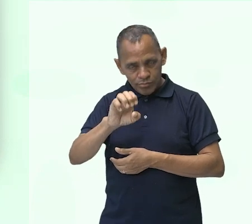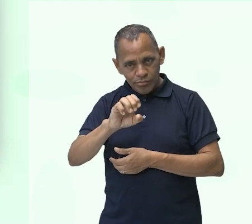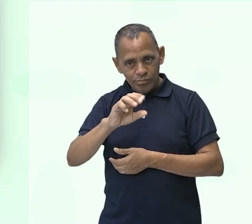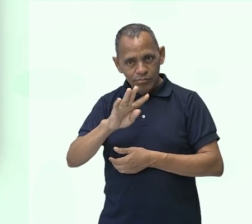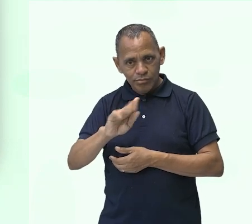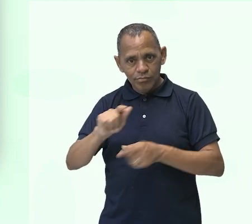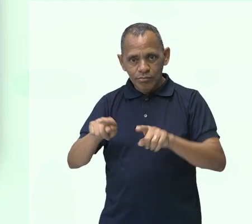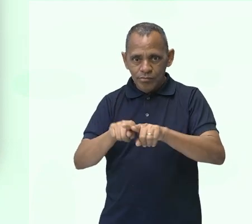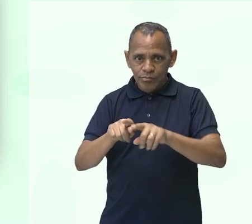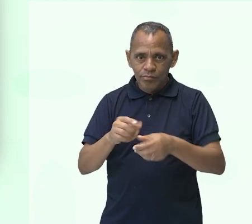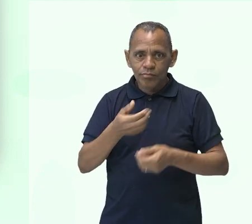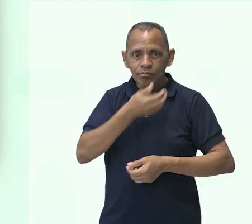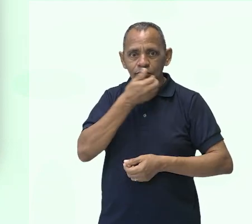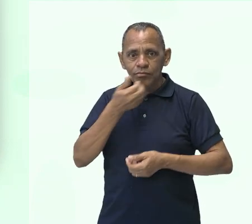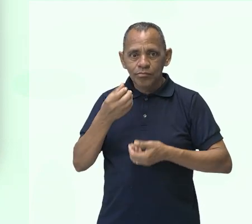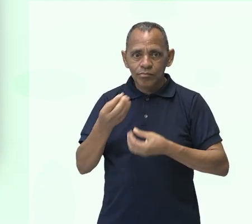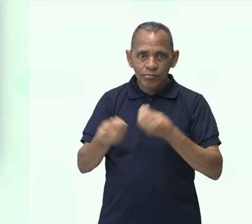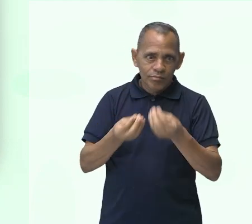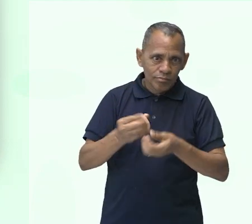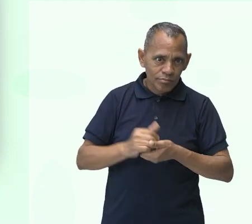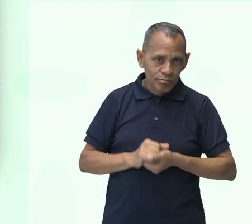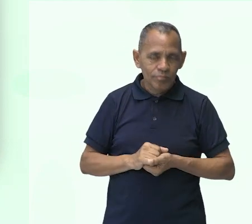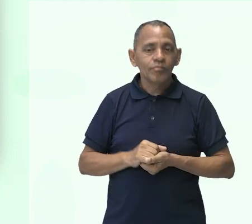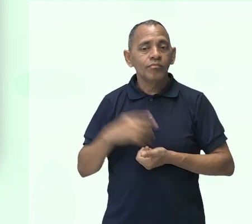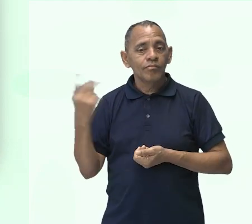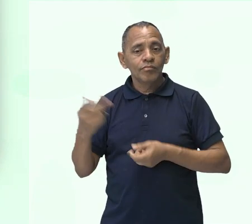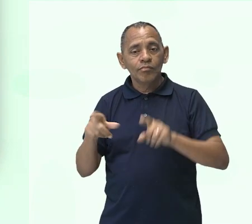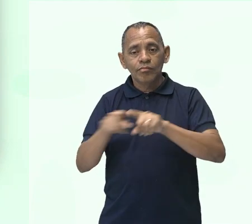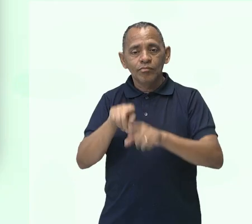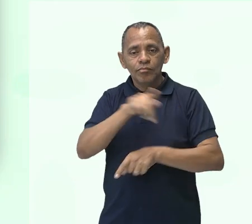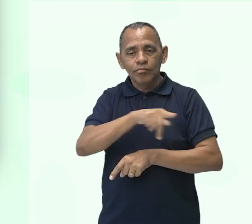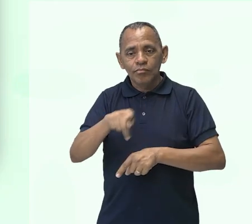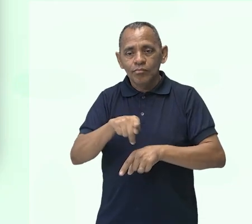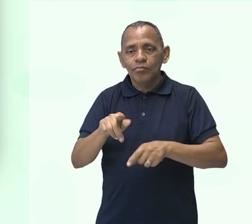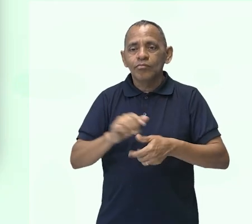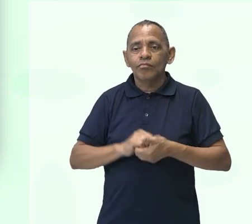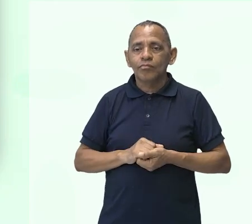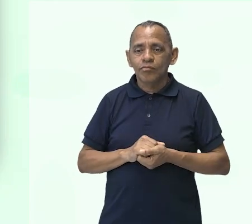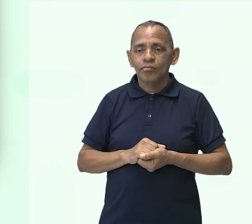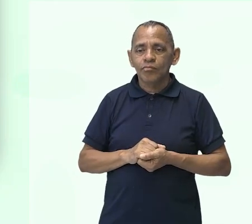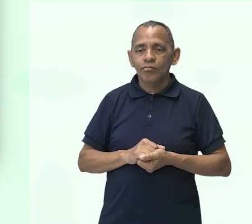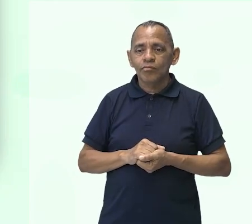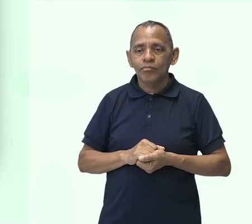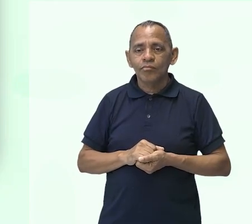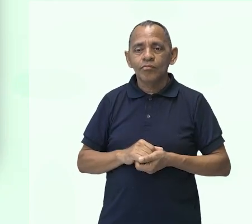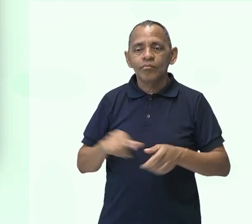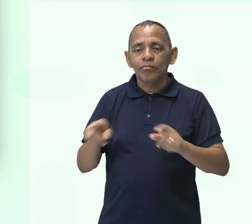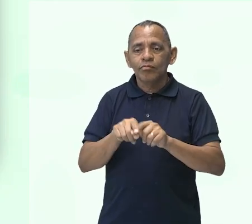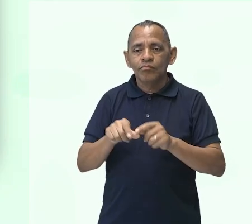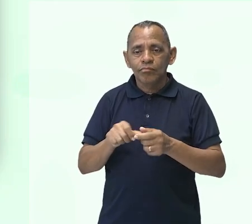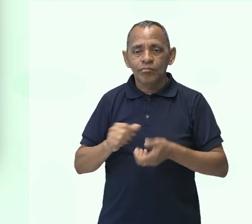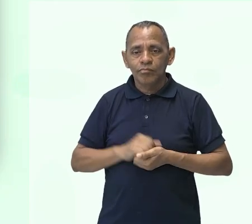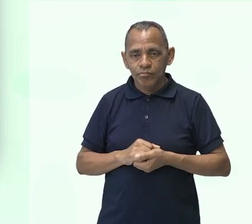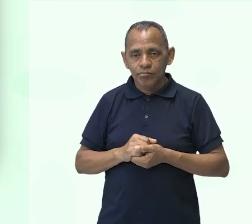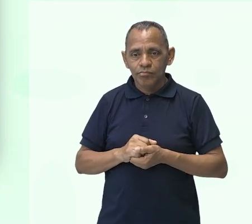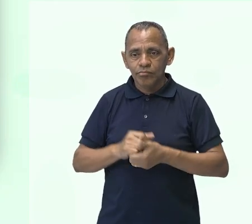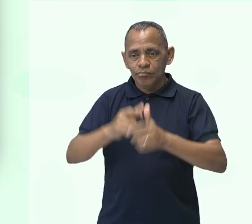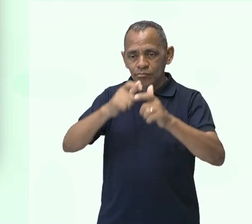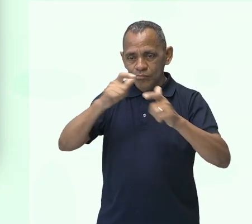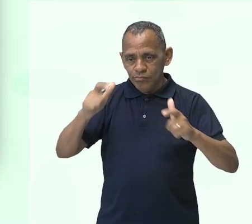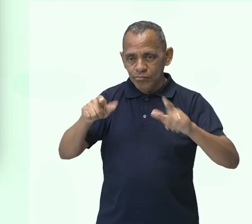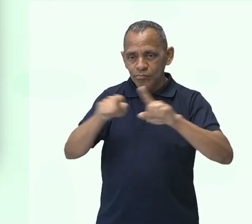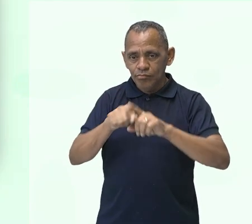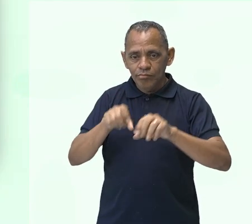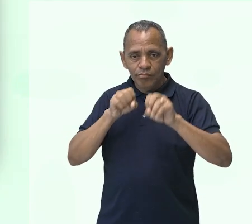da educação básica e valorizar os professores. E, claro, expandir o ensino superior. Então,